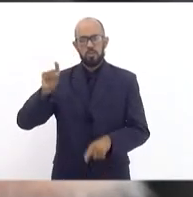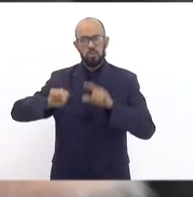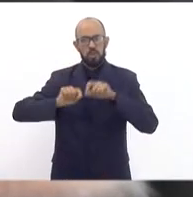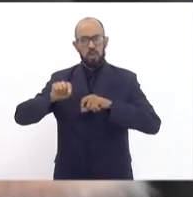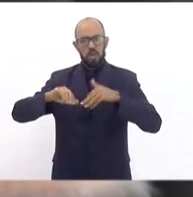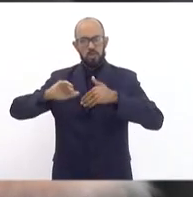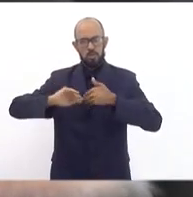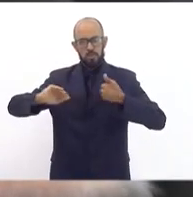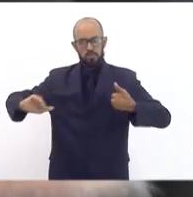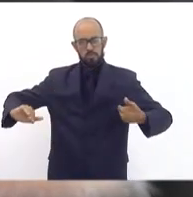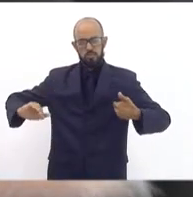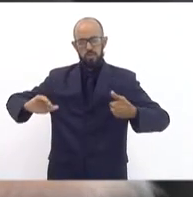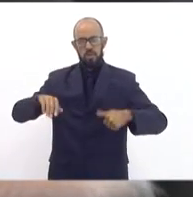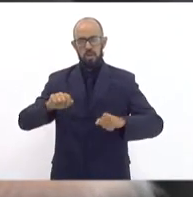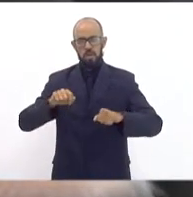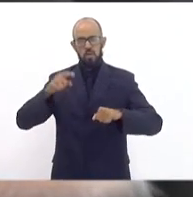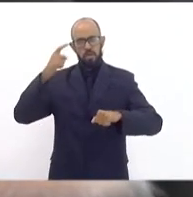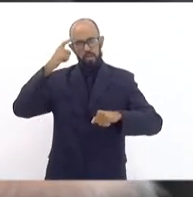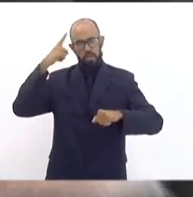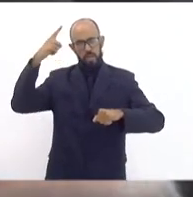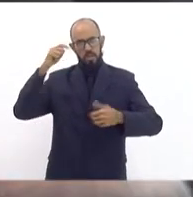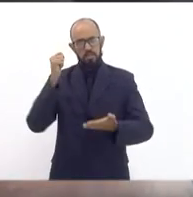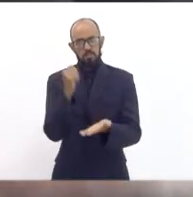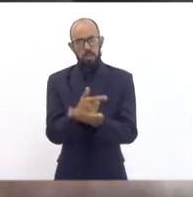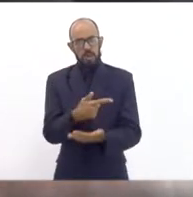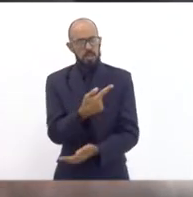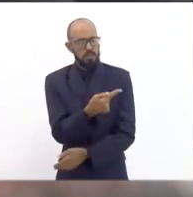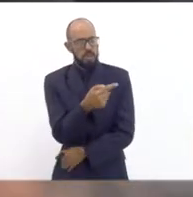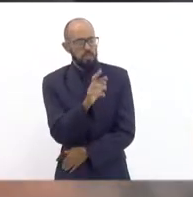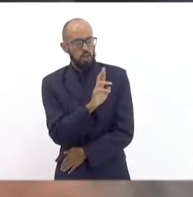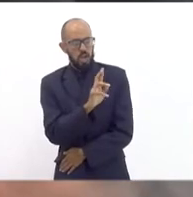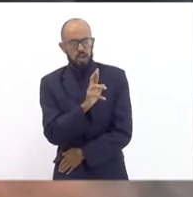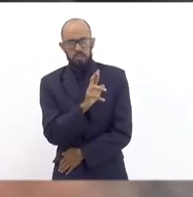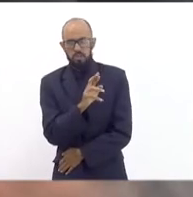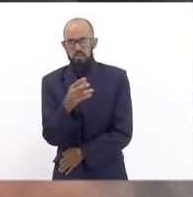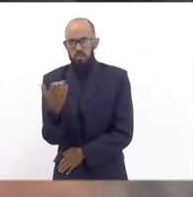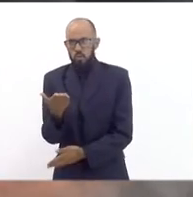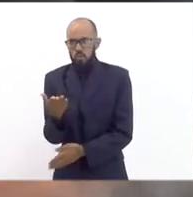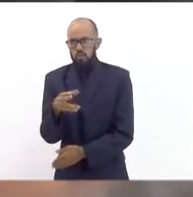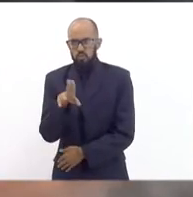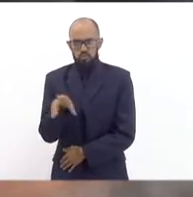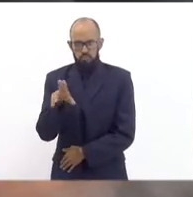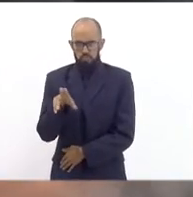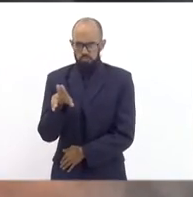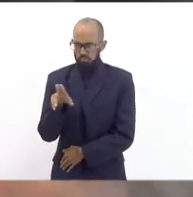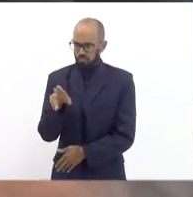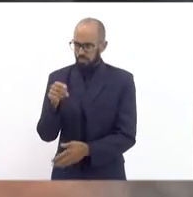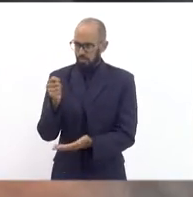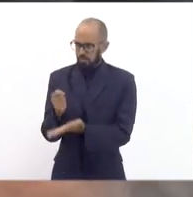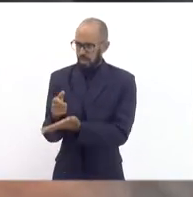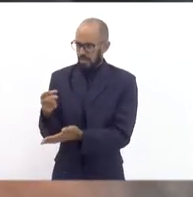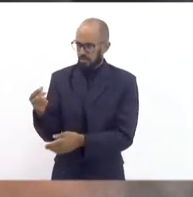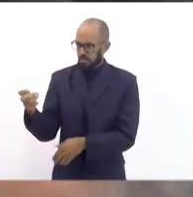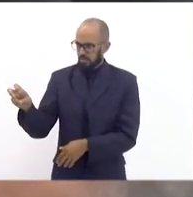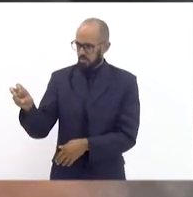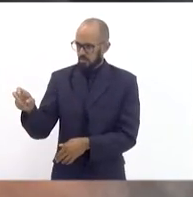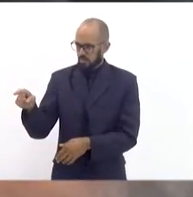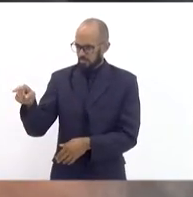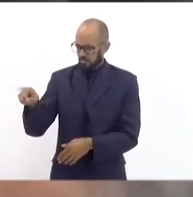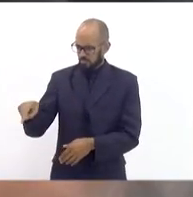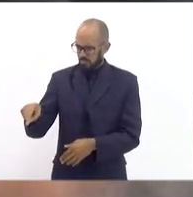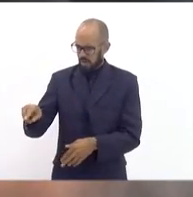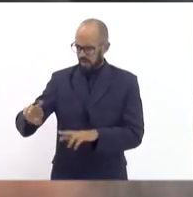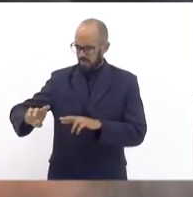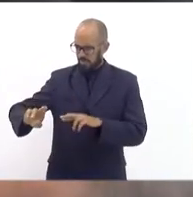relação à hipótese de pagar R$ 7,00 numa tarifa de trem, que hoje o usuário paga R$ 5,00. Isso também não é um descolamento da realidade? Sim. Então,